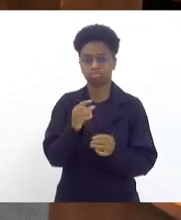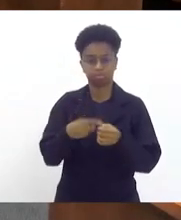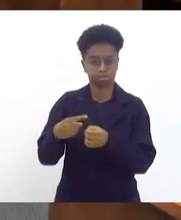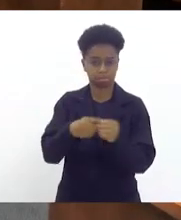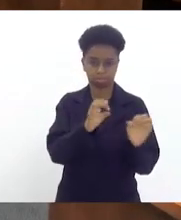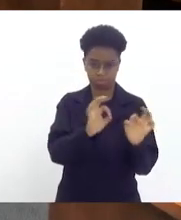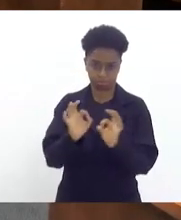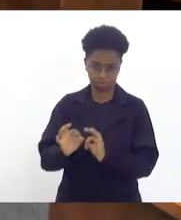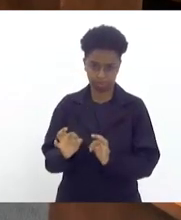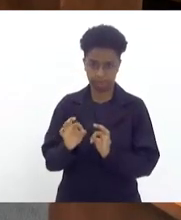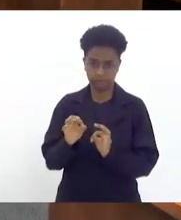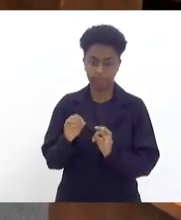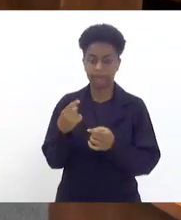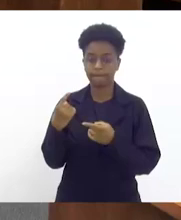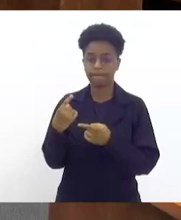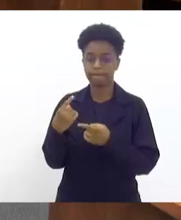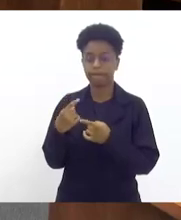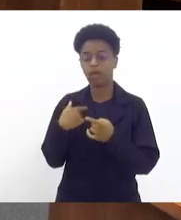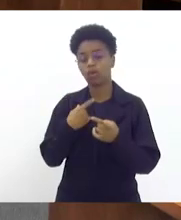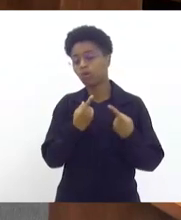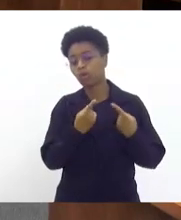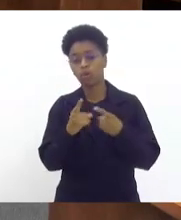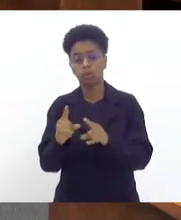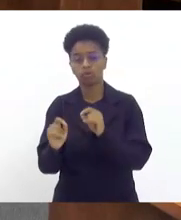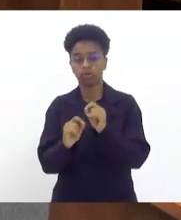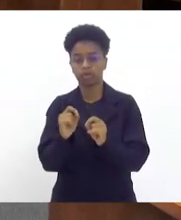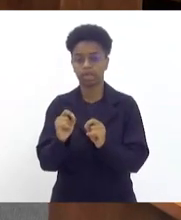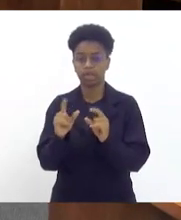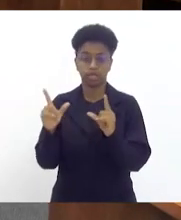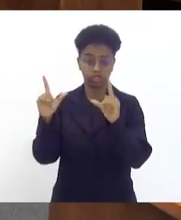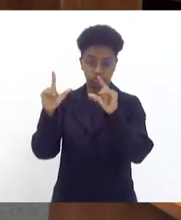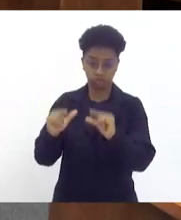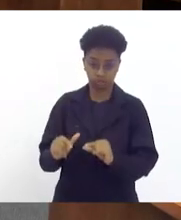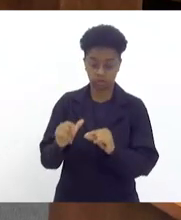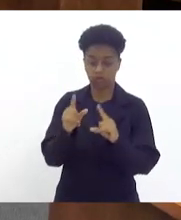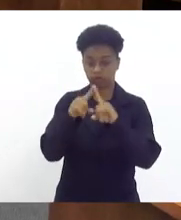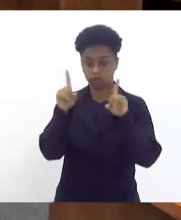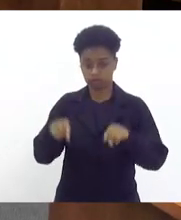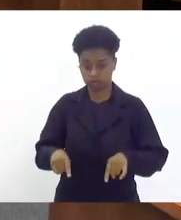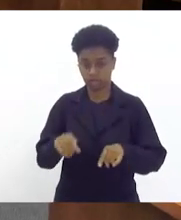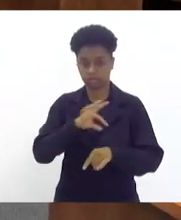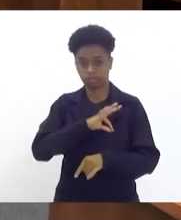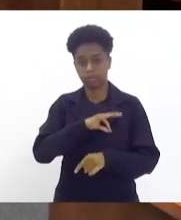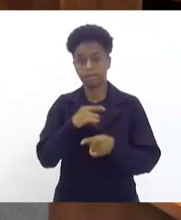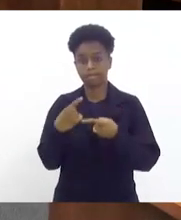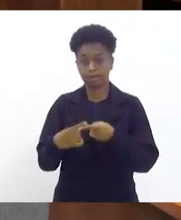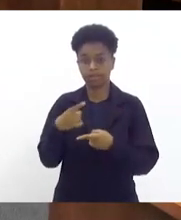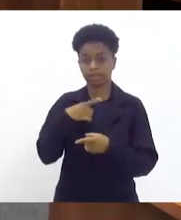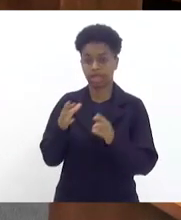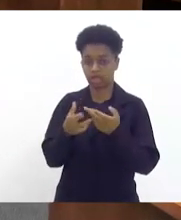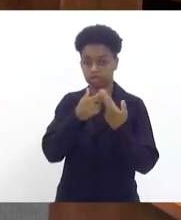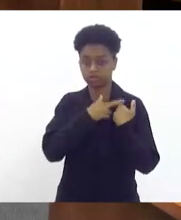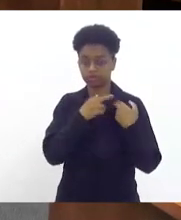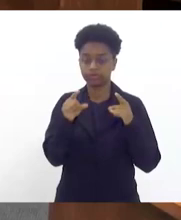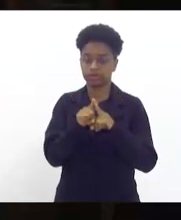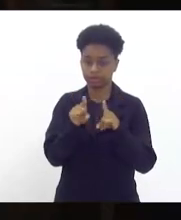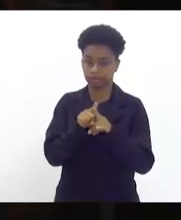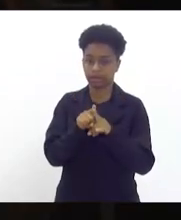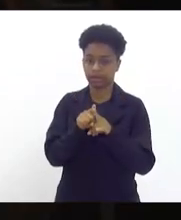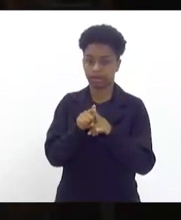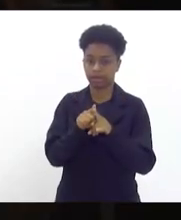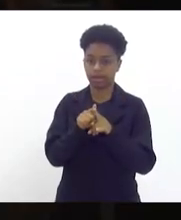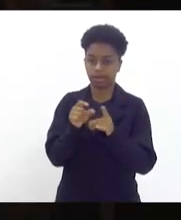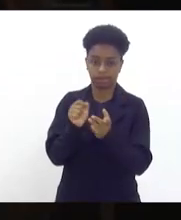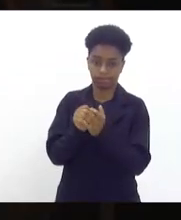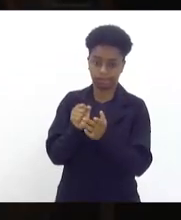presente porque é o rádio que paga eu sou contra diminui o efetivo do batalhão que é o Batalhão que é responsável a cabeça e toma na cabeça também tá bom